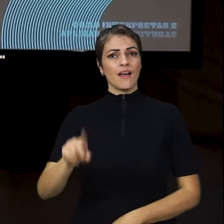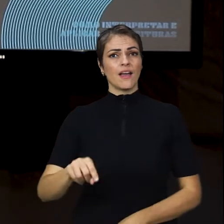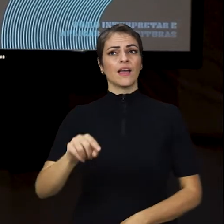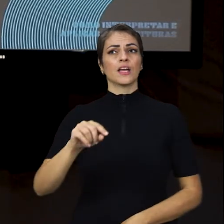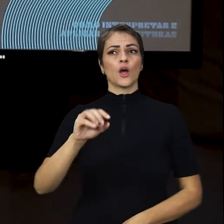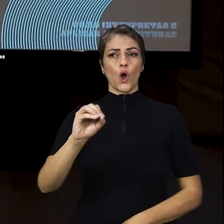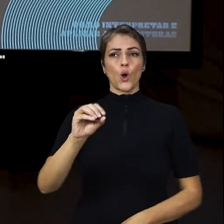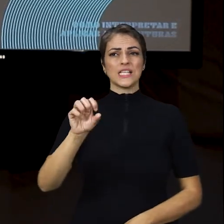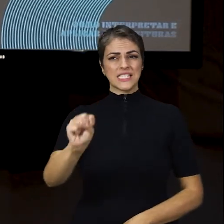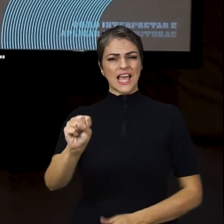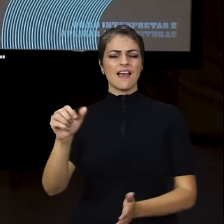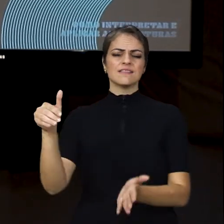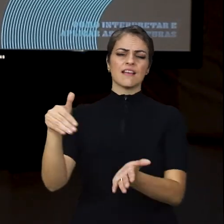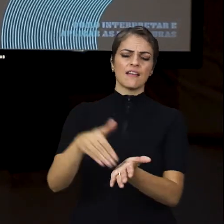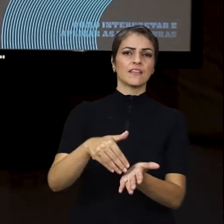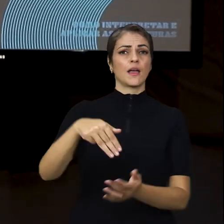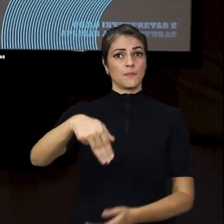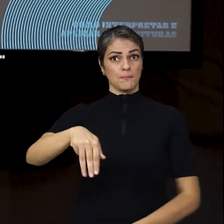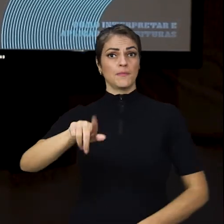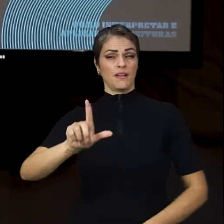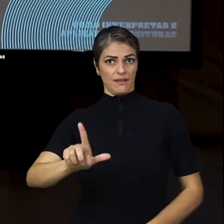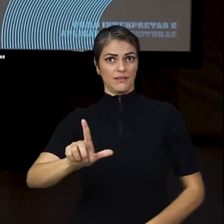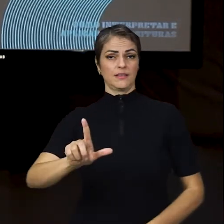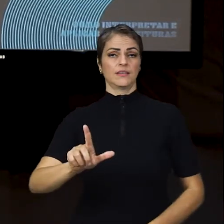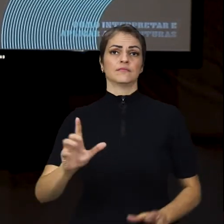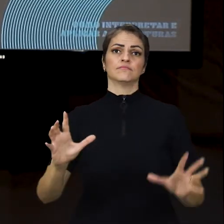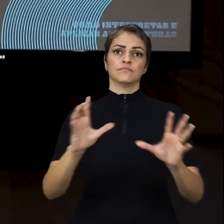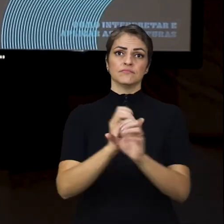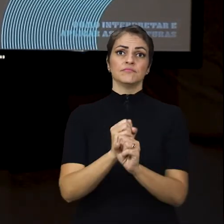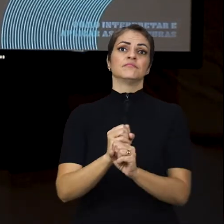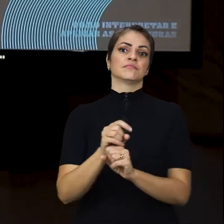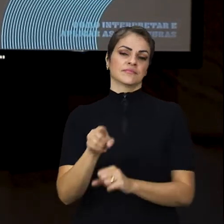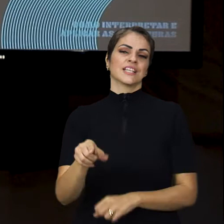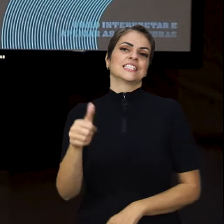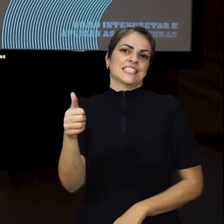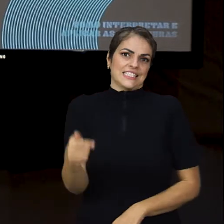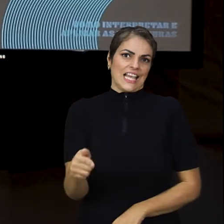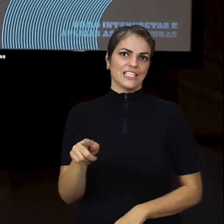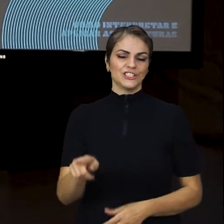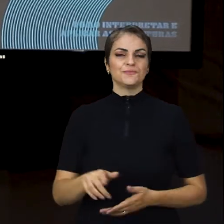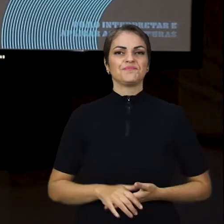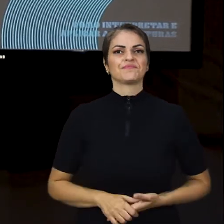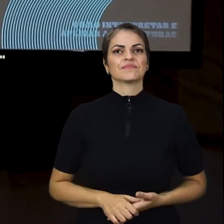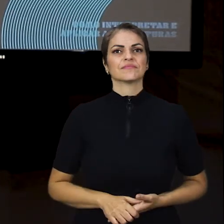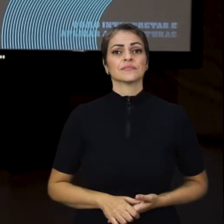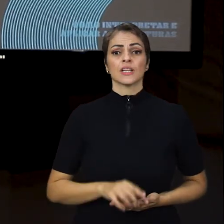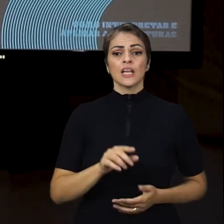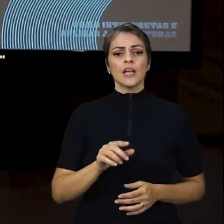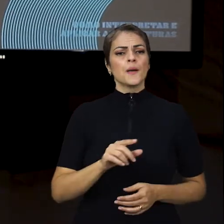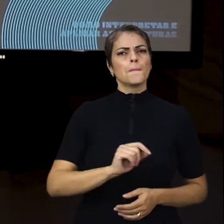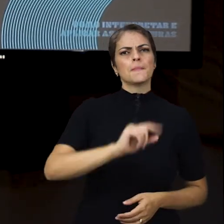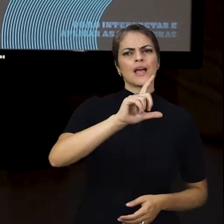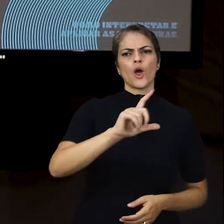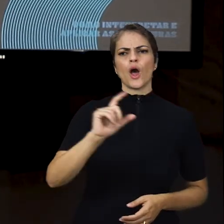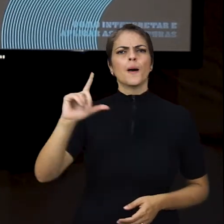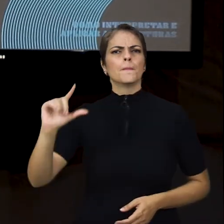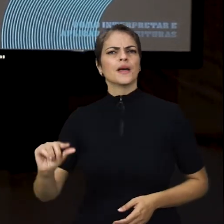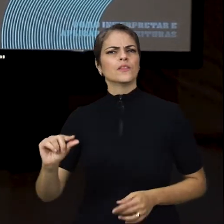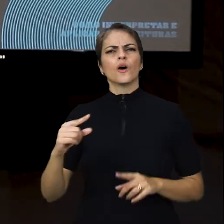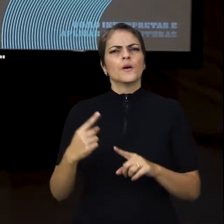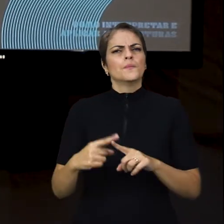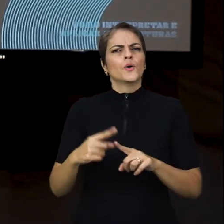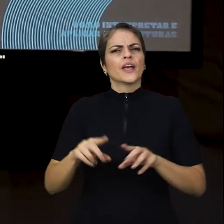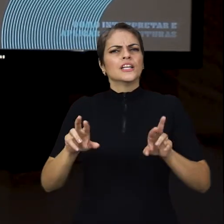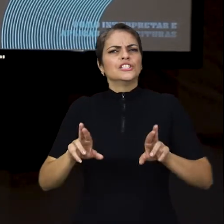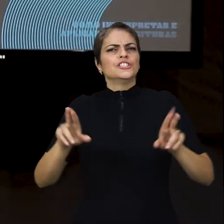até Malaquias, totalizando 17 livros proféticos. Essa distinção entre maiores e menores, é bom dizer isso, às vezes